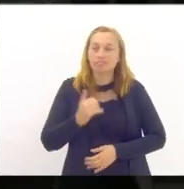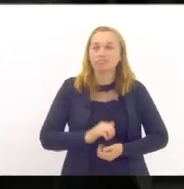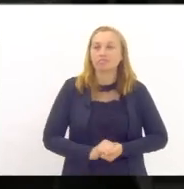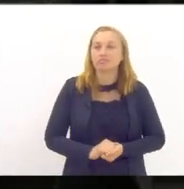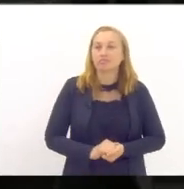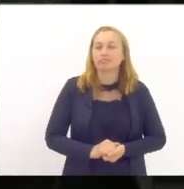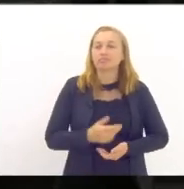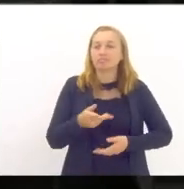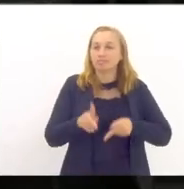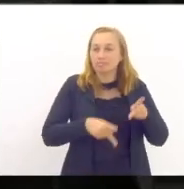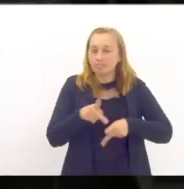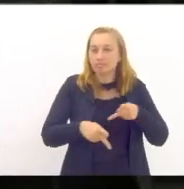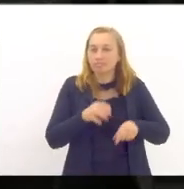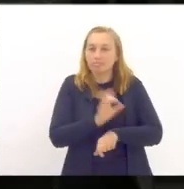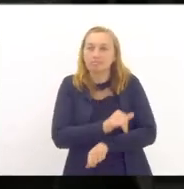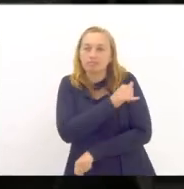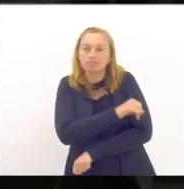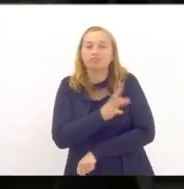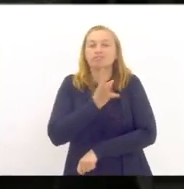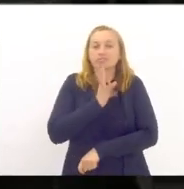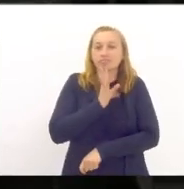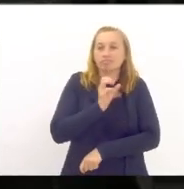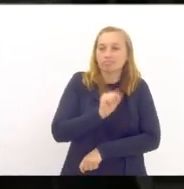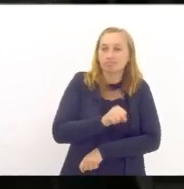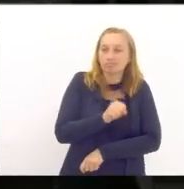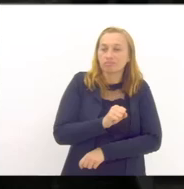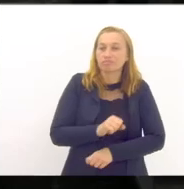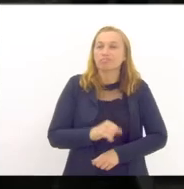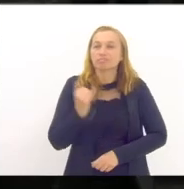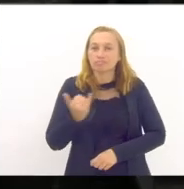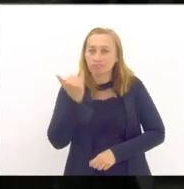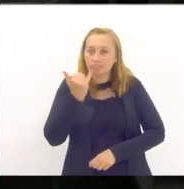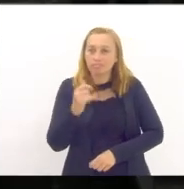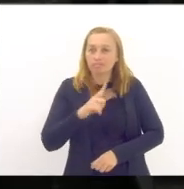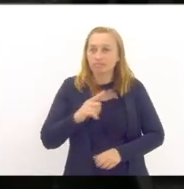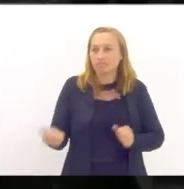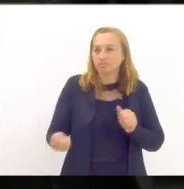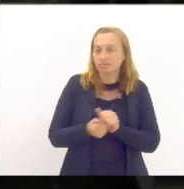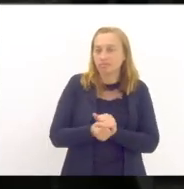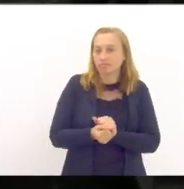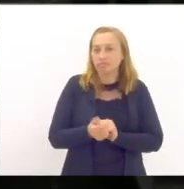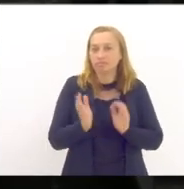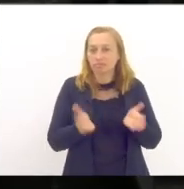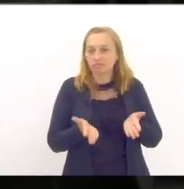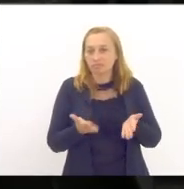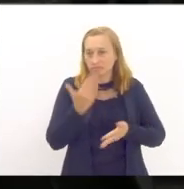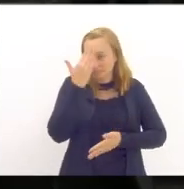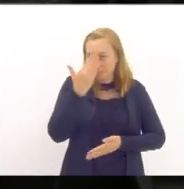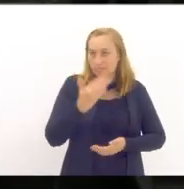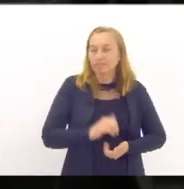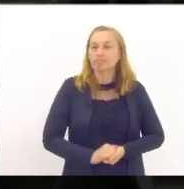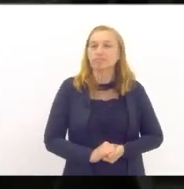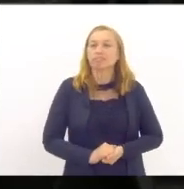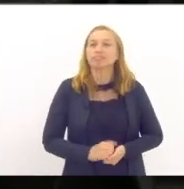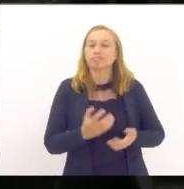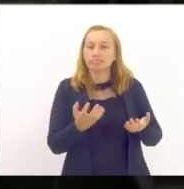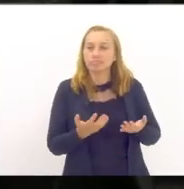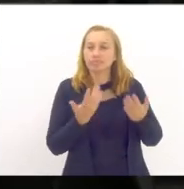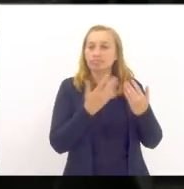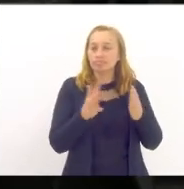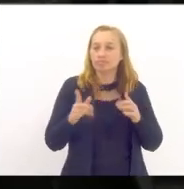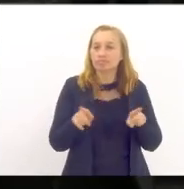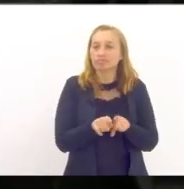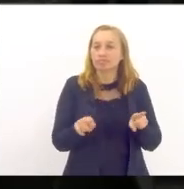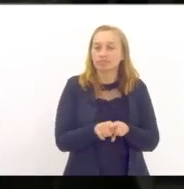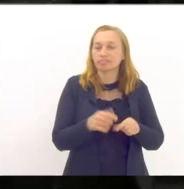a população do Rio de Janeiro reconhece isso. E é muito importante ter a senhora aqui participando hoje. Obrigado. Queria cumprimentar também a